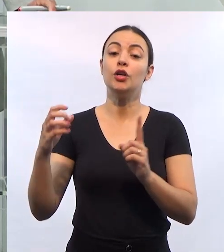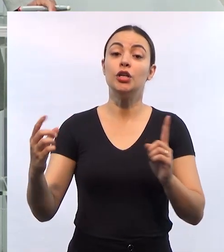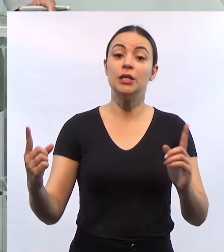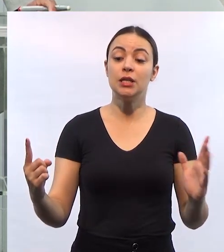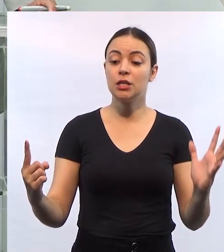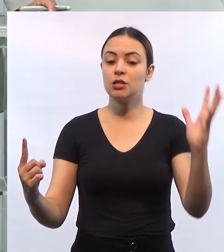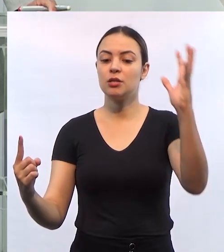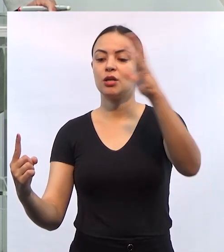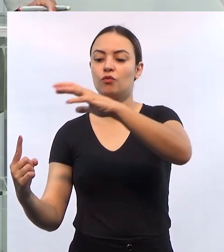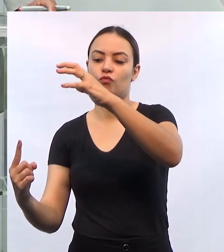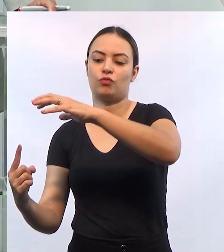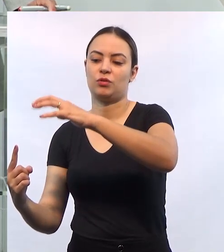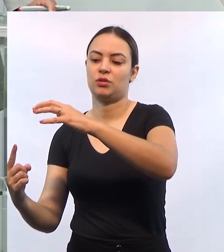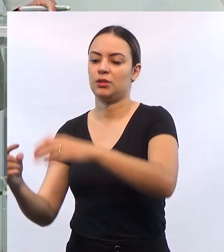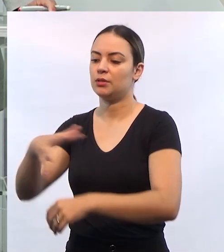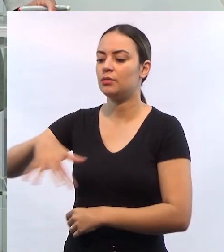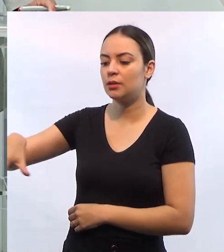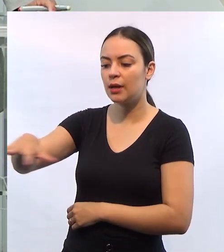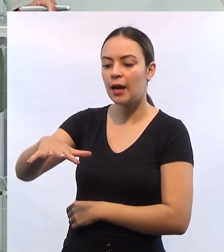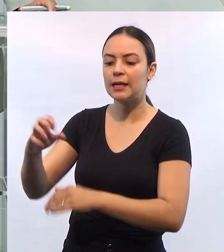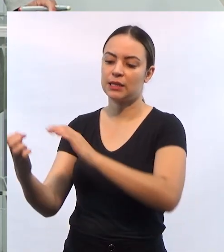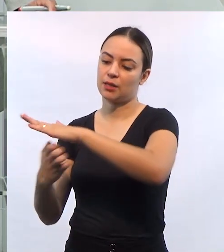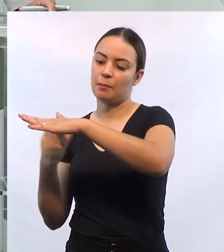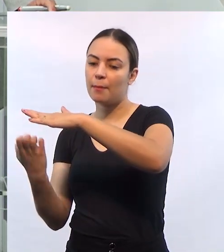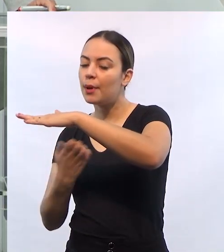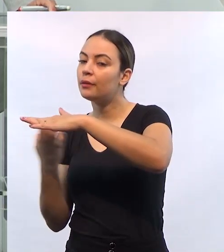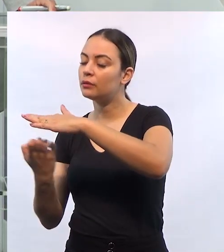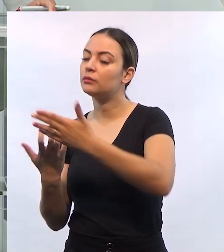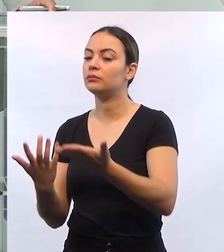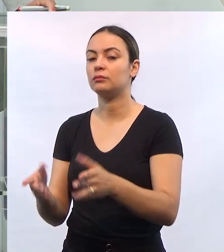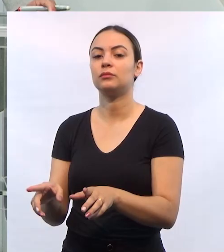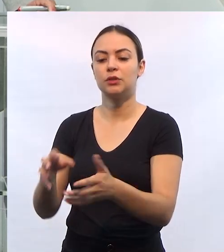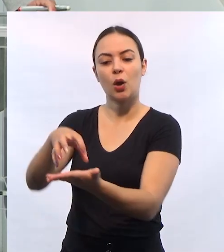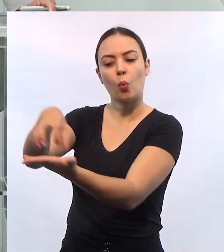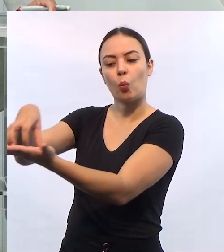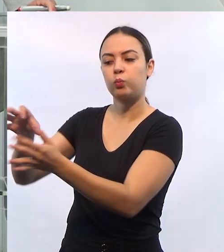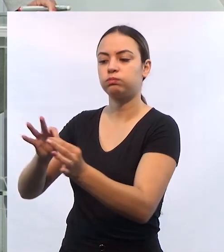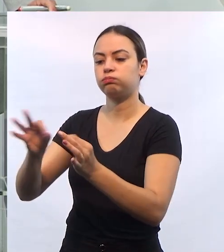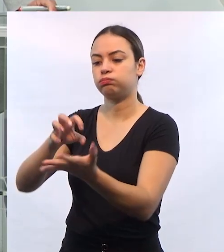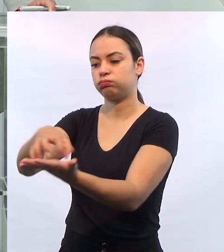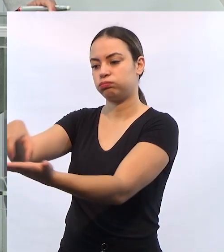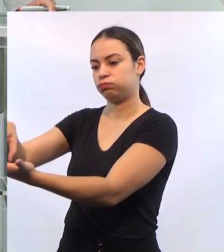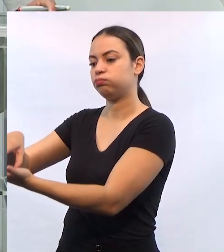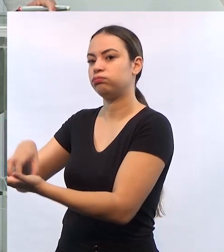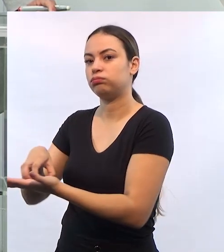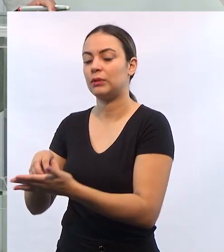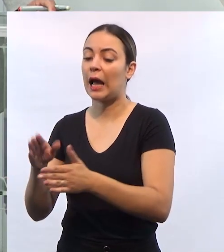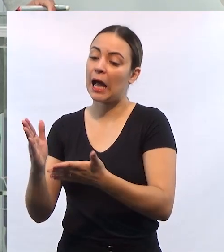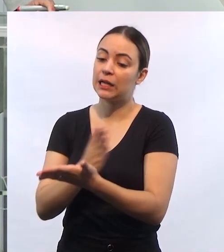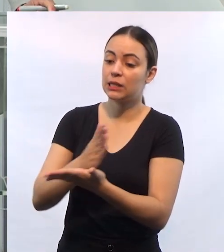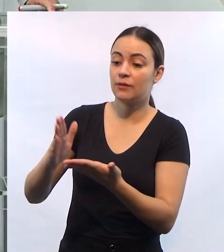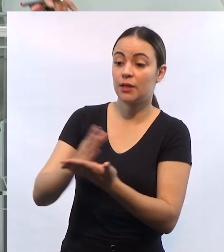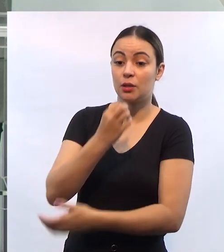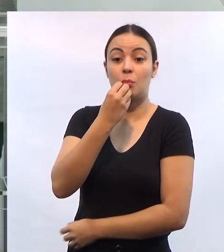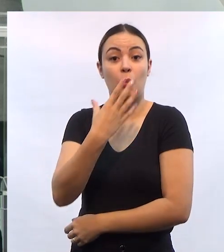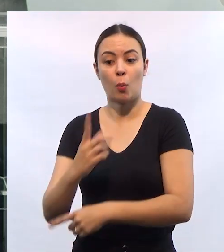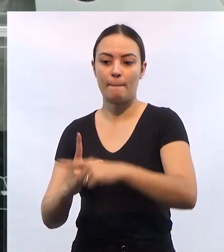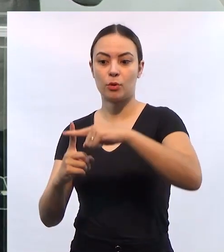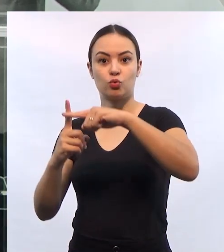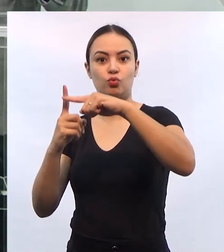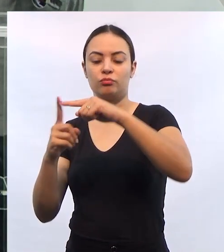fatores influenciadores aí, muitas vezes para o bem, mas outras vezes nem tão bom assim, tá bom? Começa a